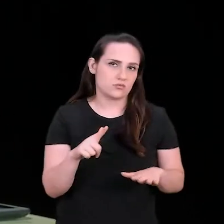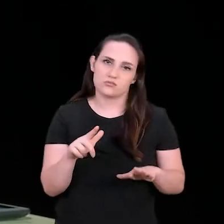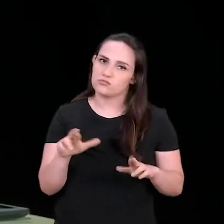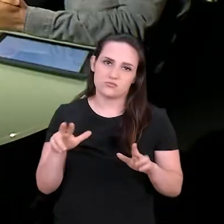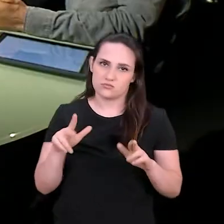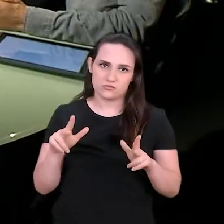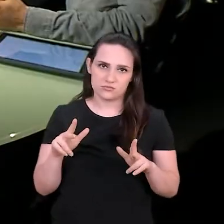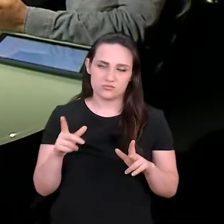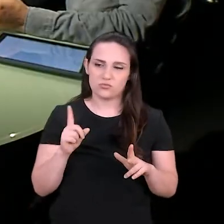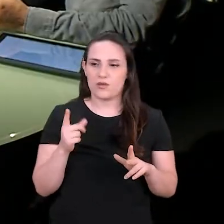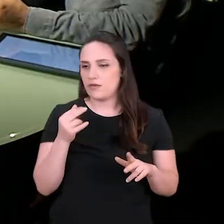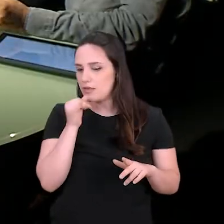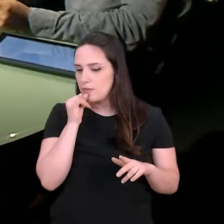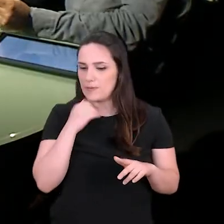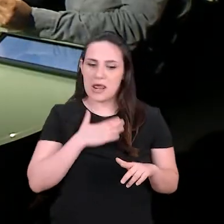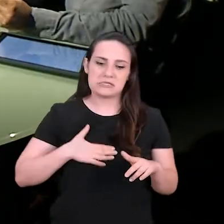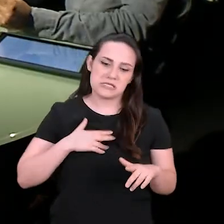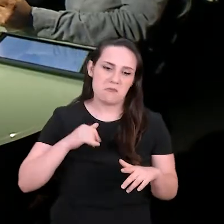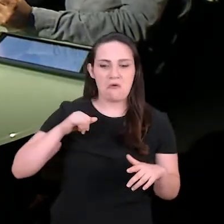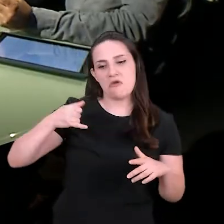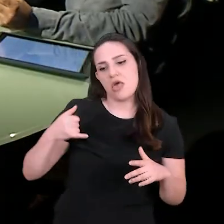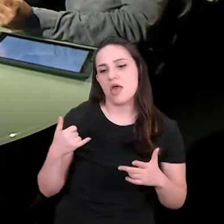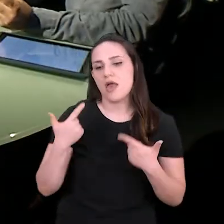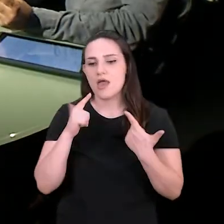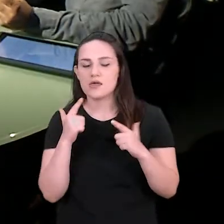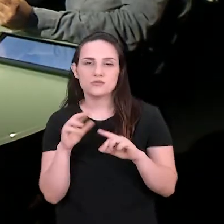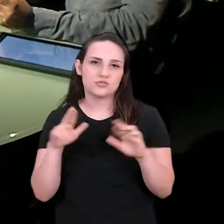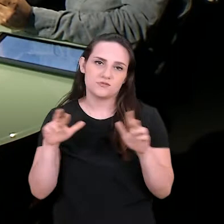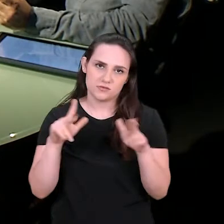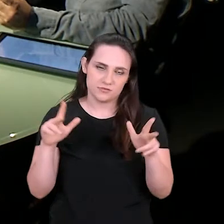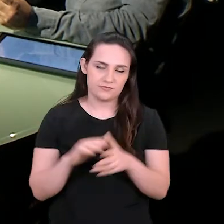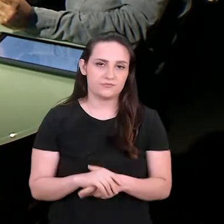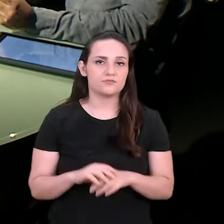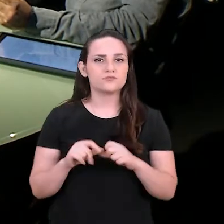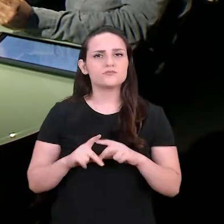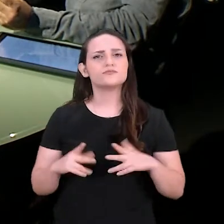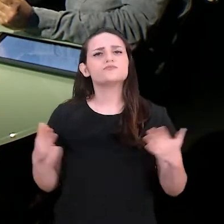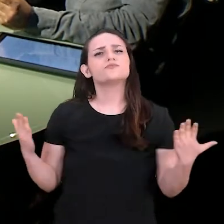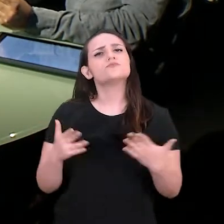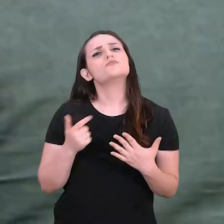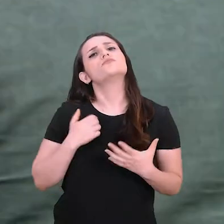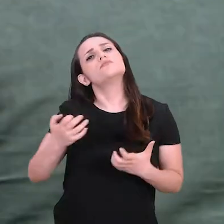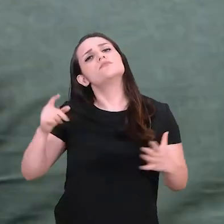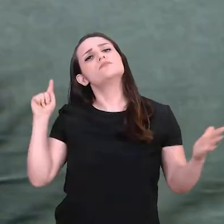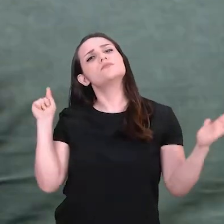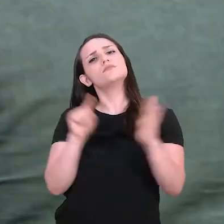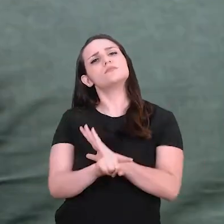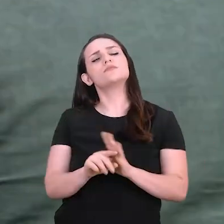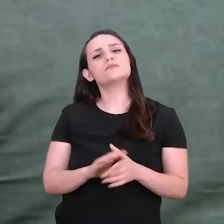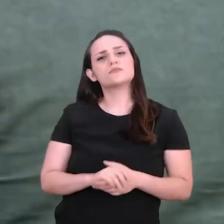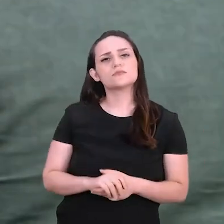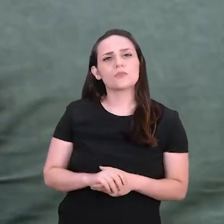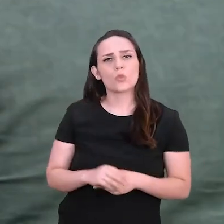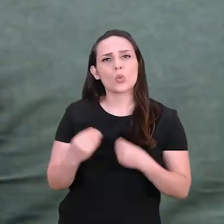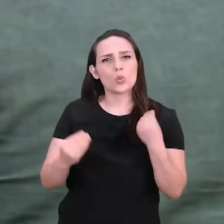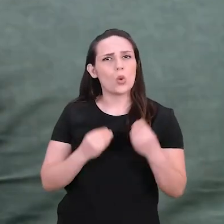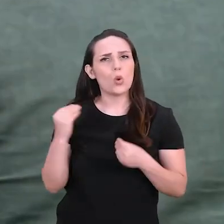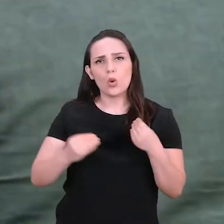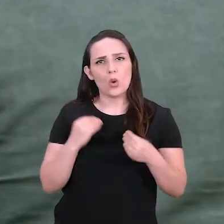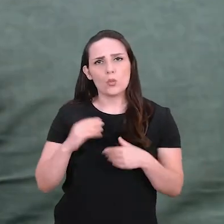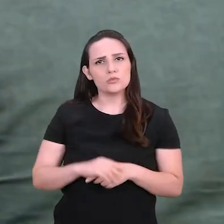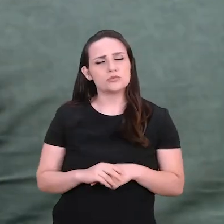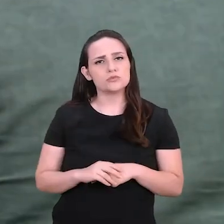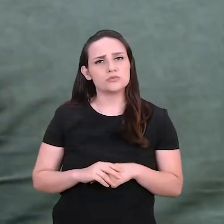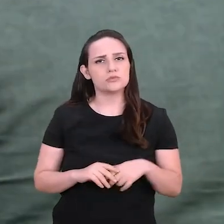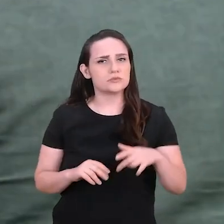inclusive. E essas experiências que continuam ou não, na avaliação do senhor, como que elas podem ajudar a futuras